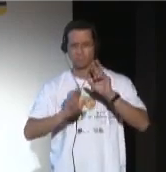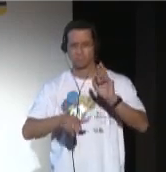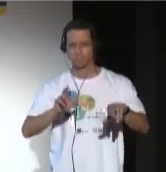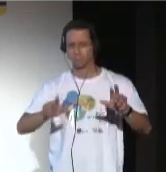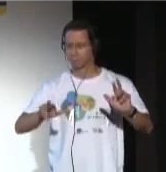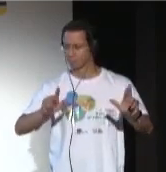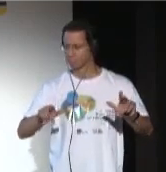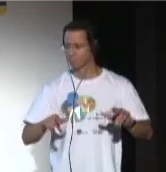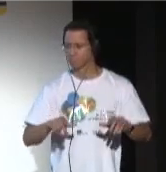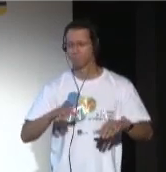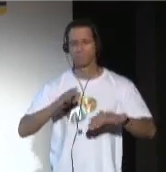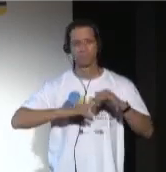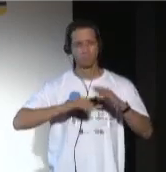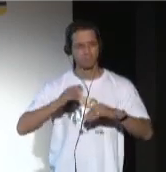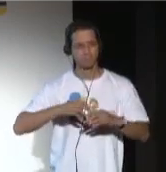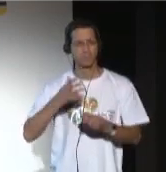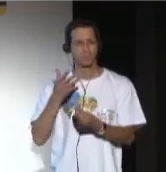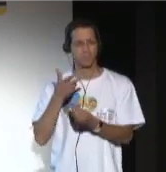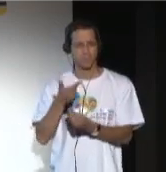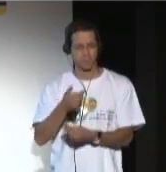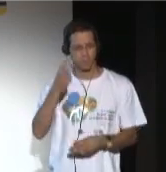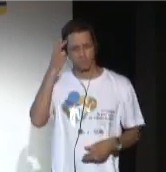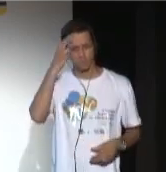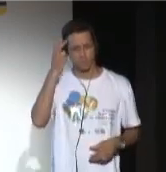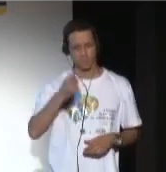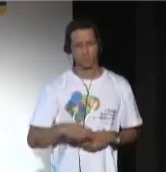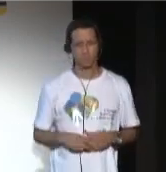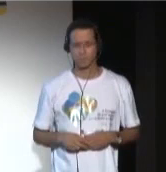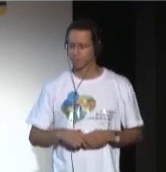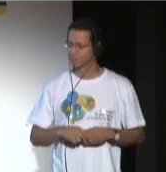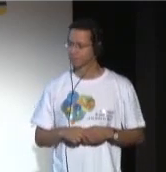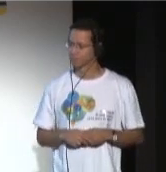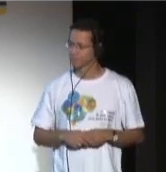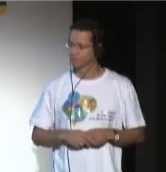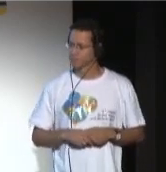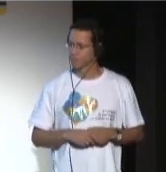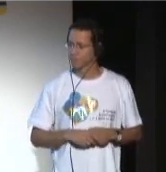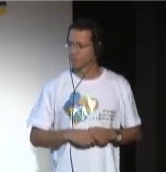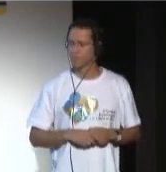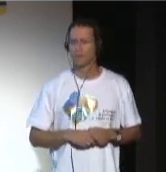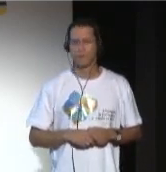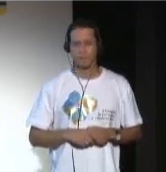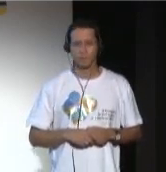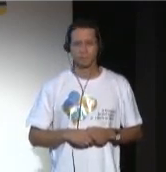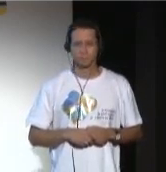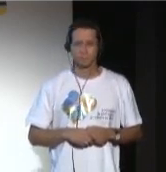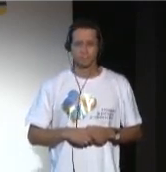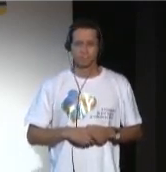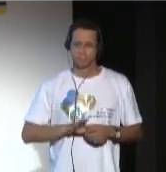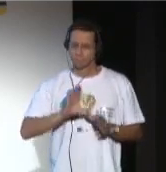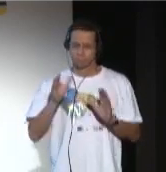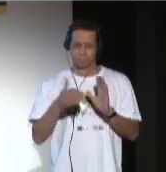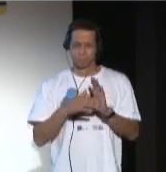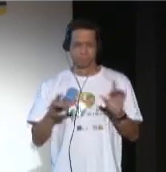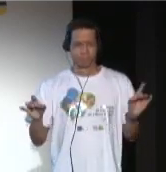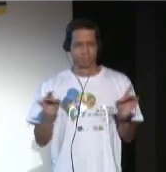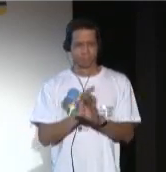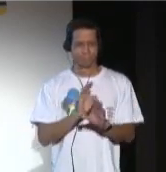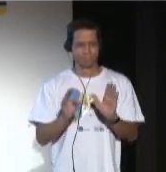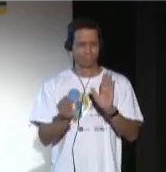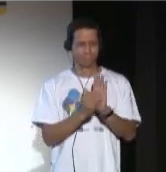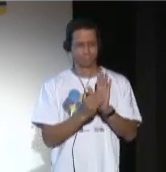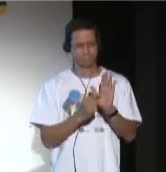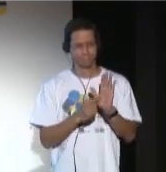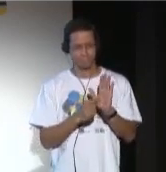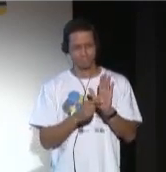diversificadas da produção artística e cultural. Ou seja, já está tudo lá, mas as